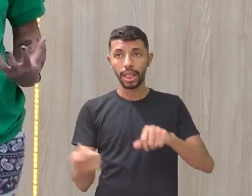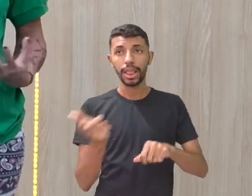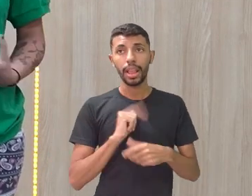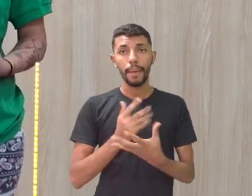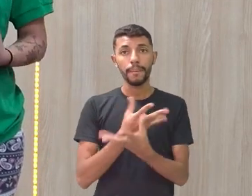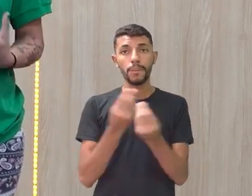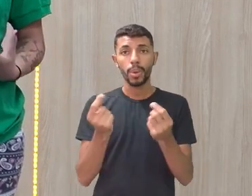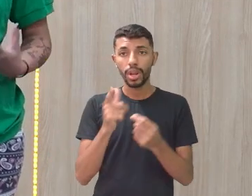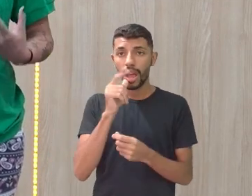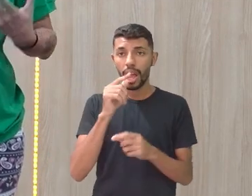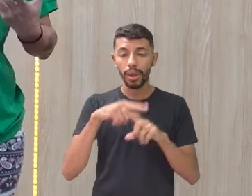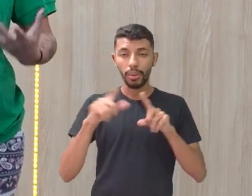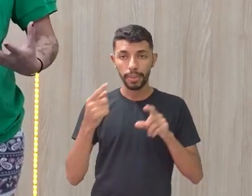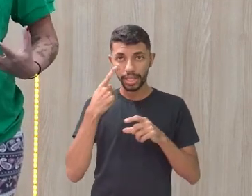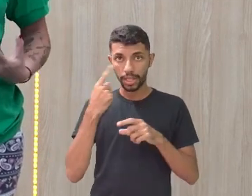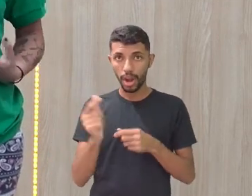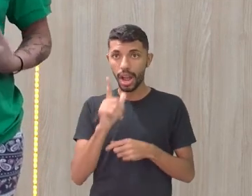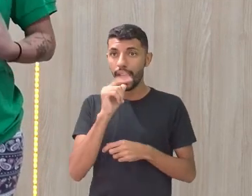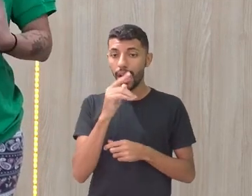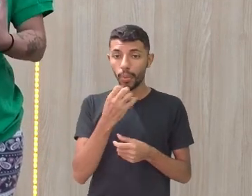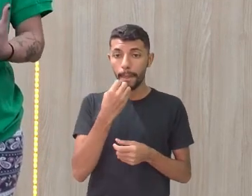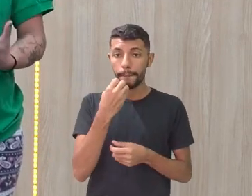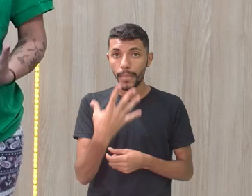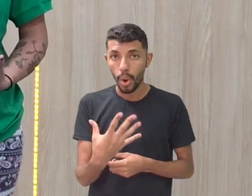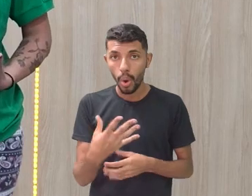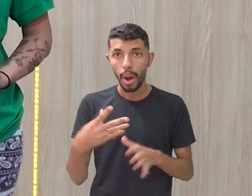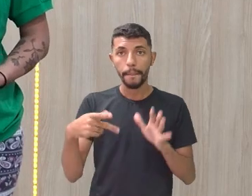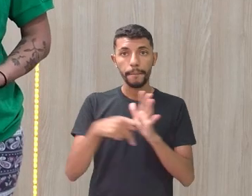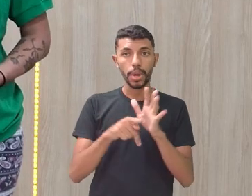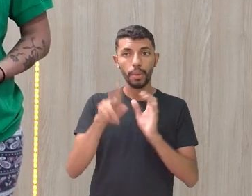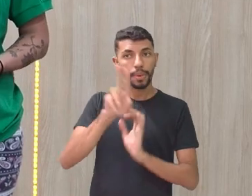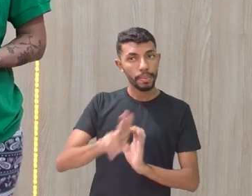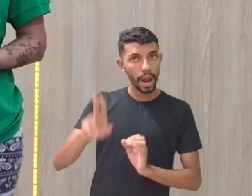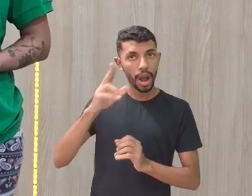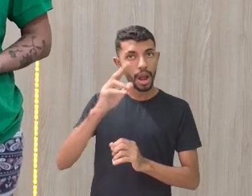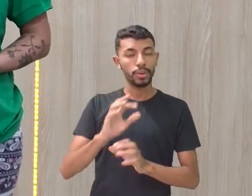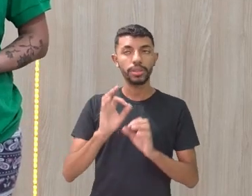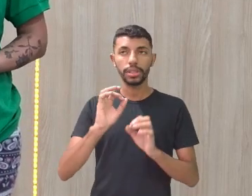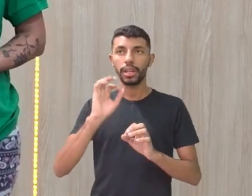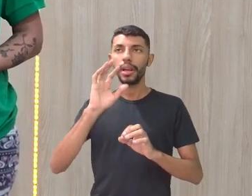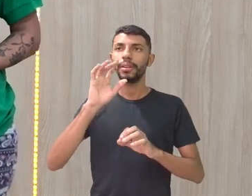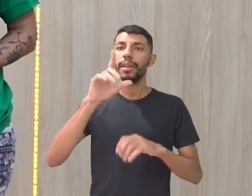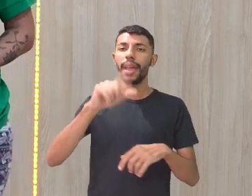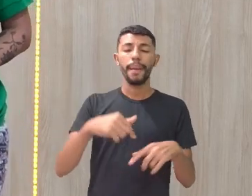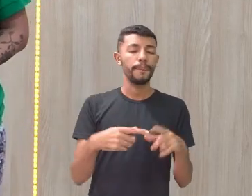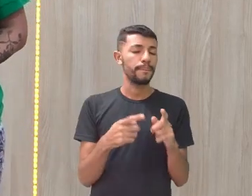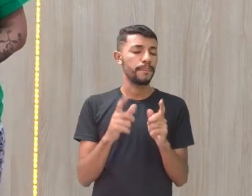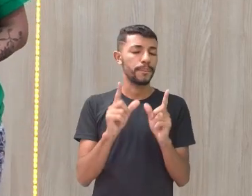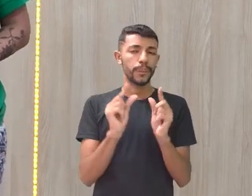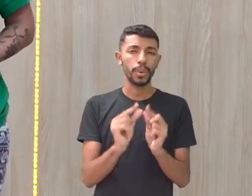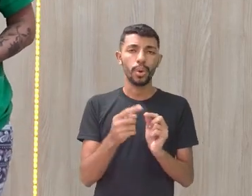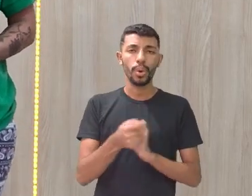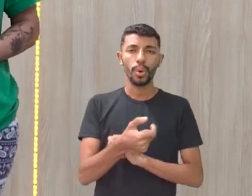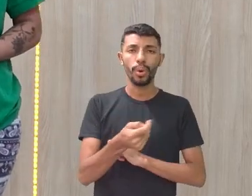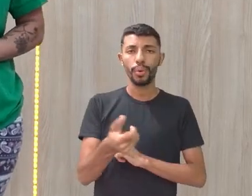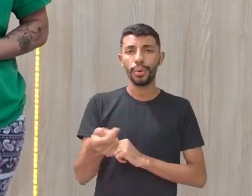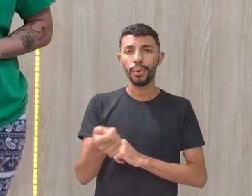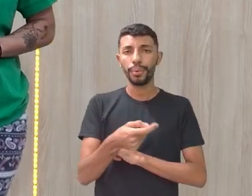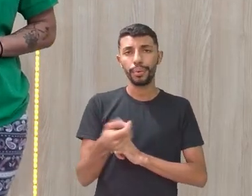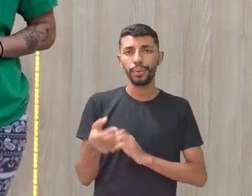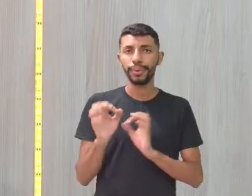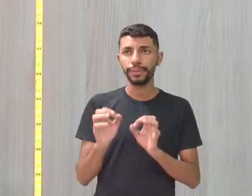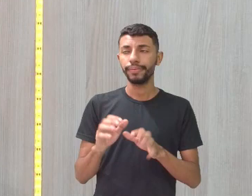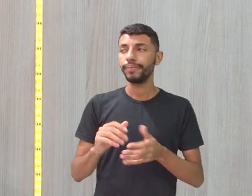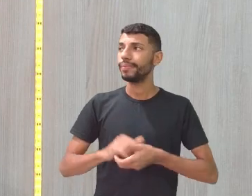água, mas água boa, né, disponível para uso, é tão pouco que a gente tem, né? Isso? Pois é,